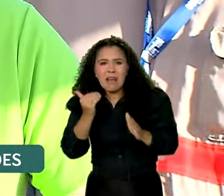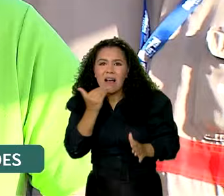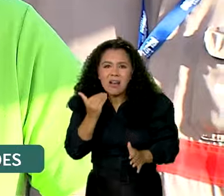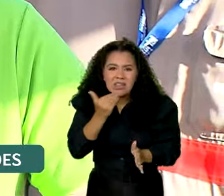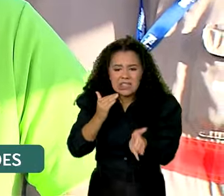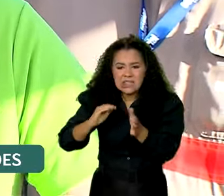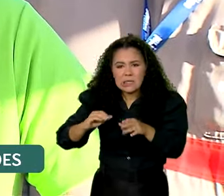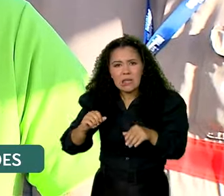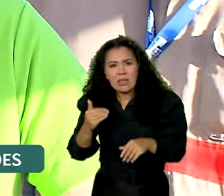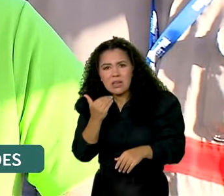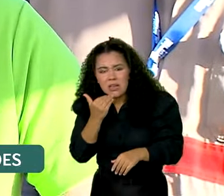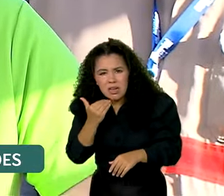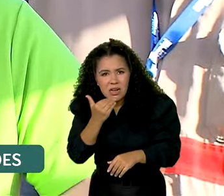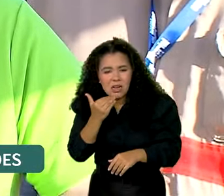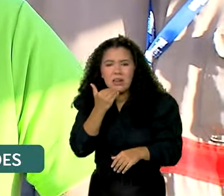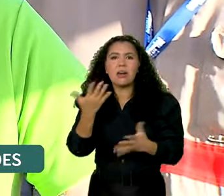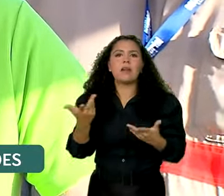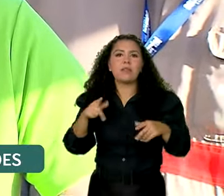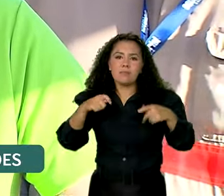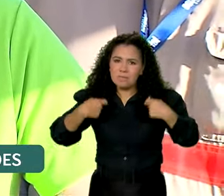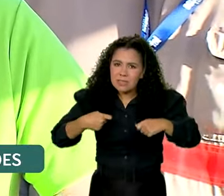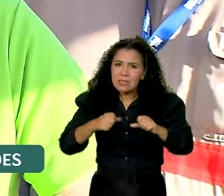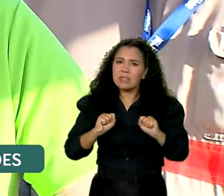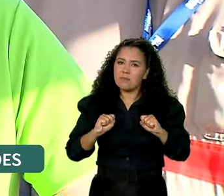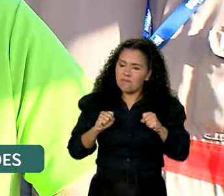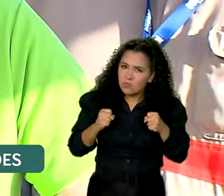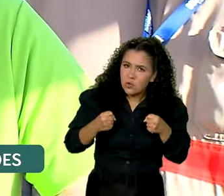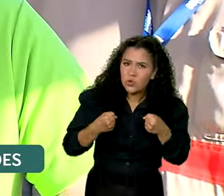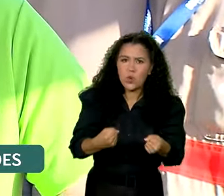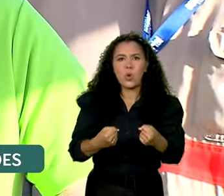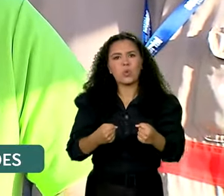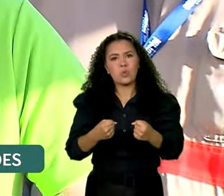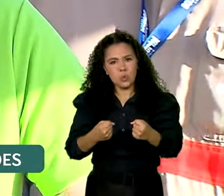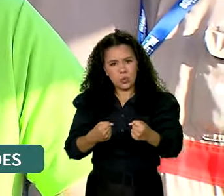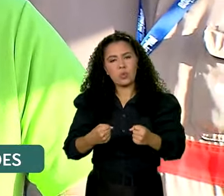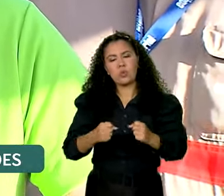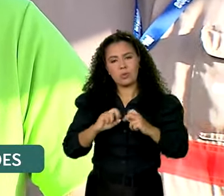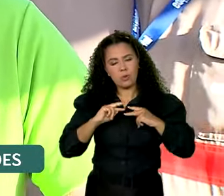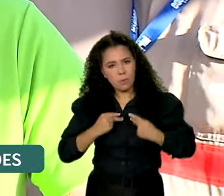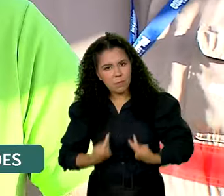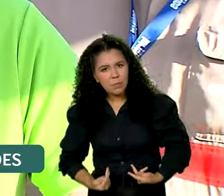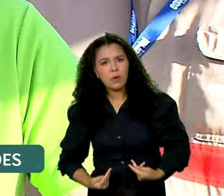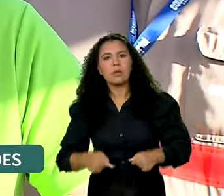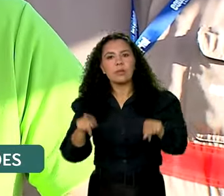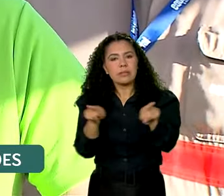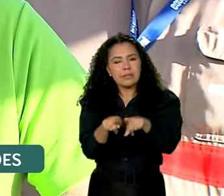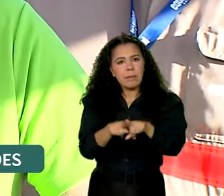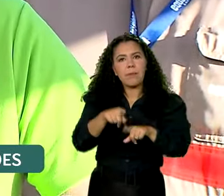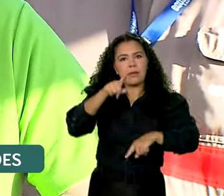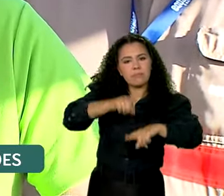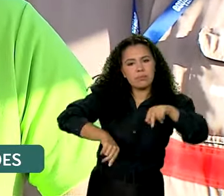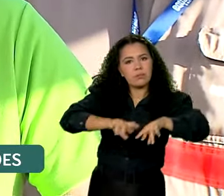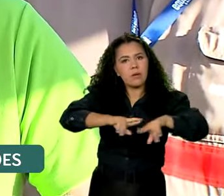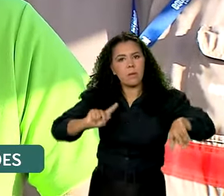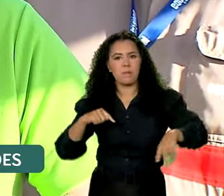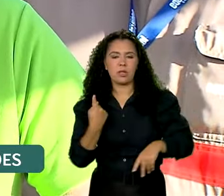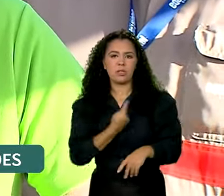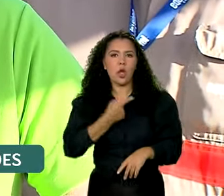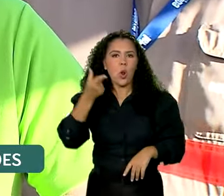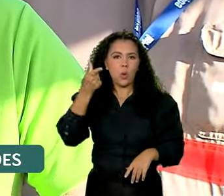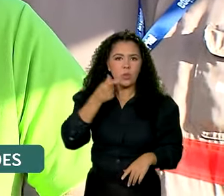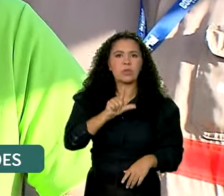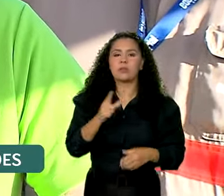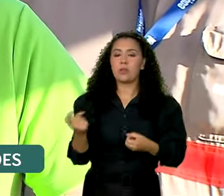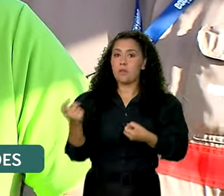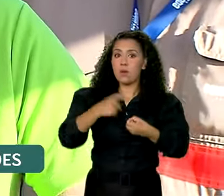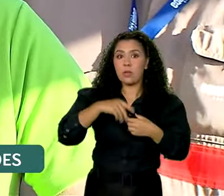a gente aumente a nossa força, tanto humana quanto de suprimento, para que a gente consiga restabelecer o